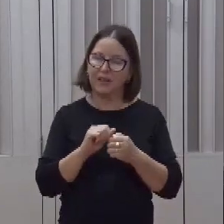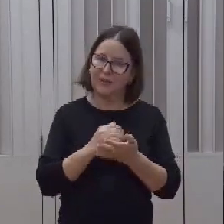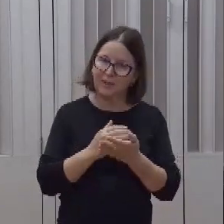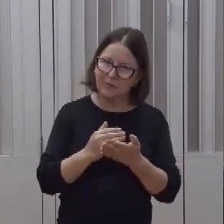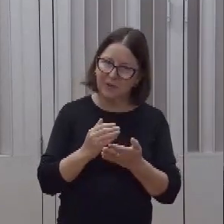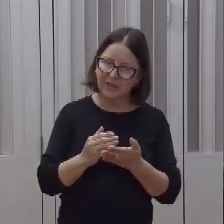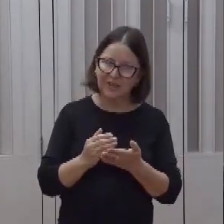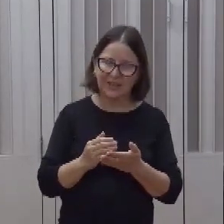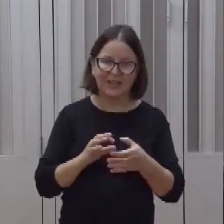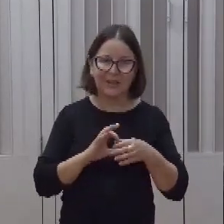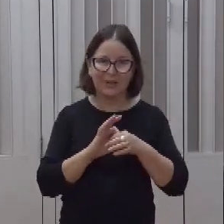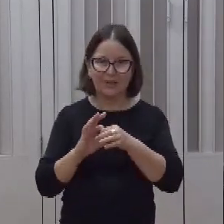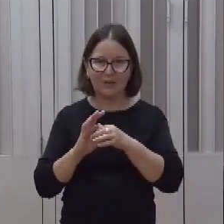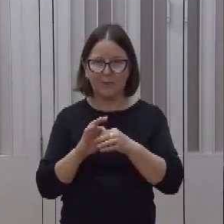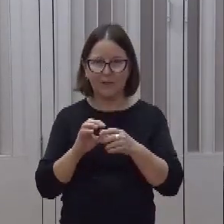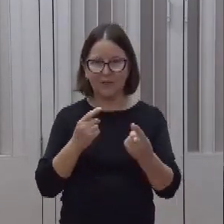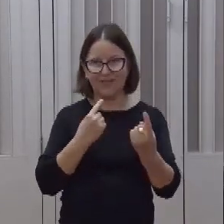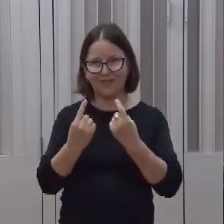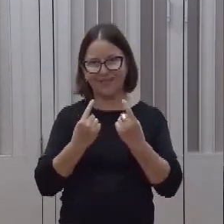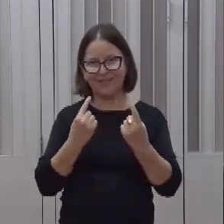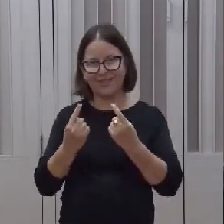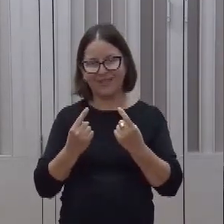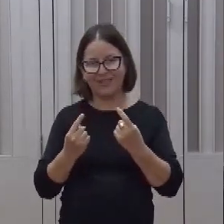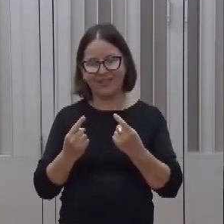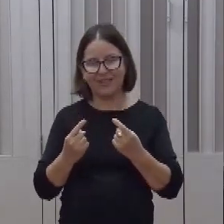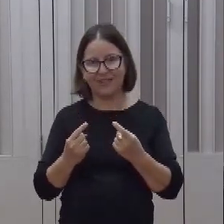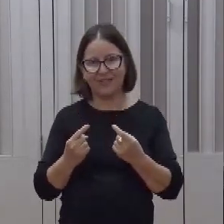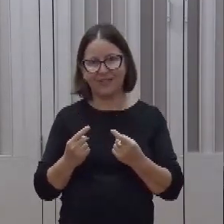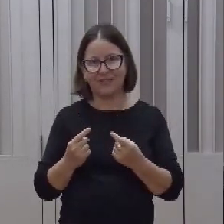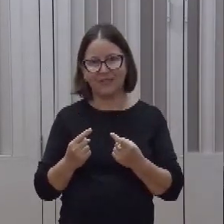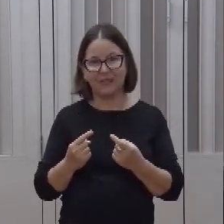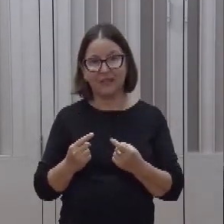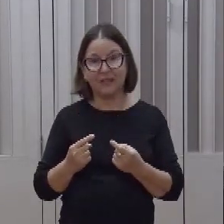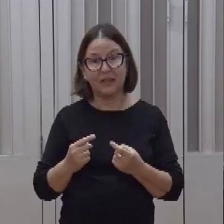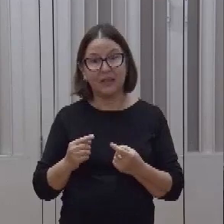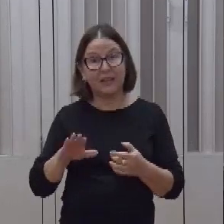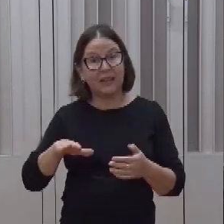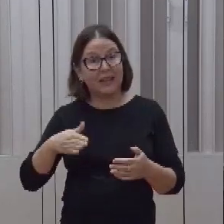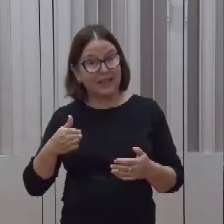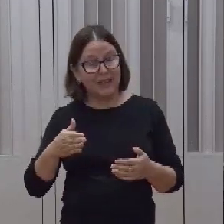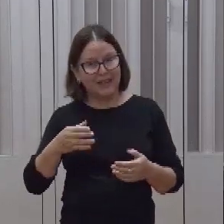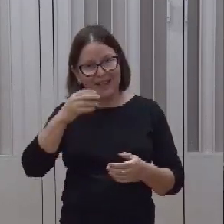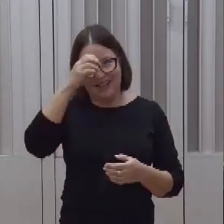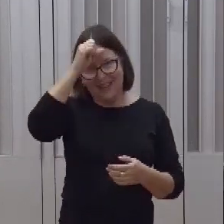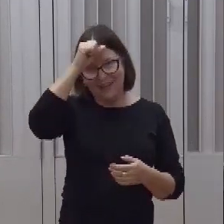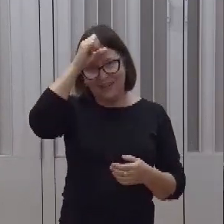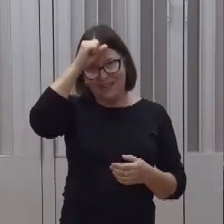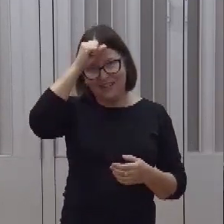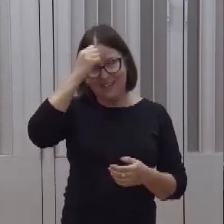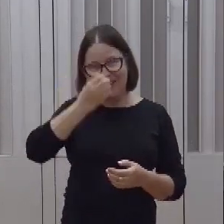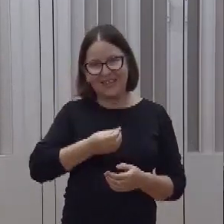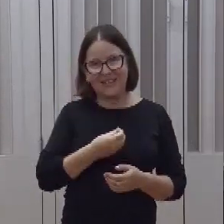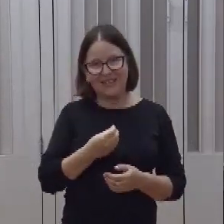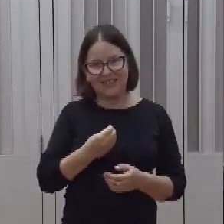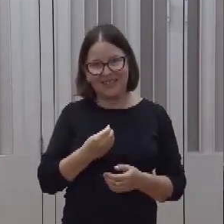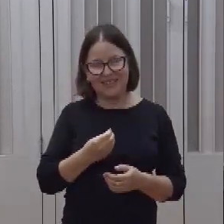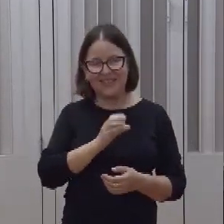com os outros, onde aprendemos e vivemos